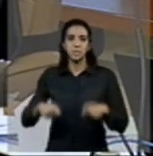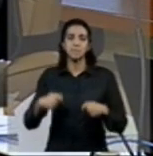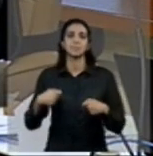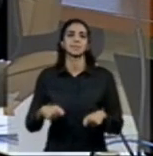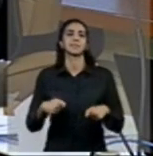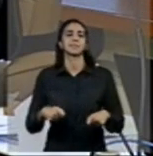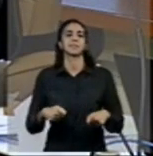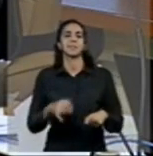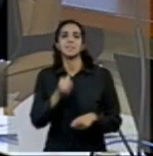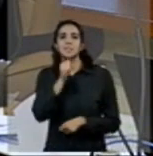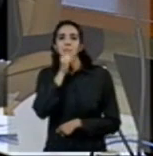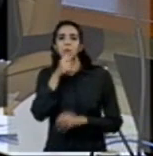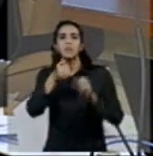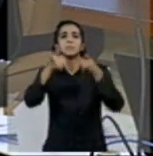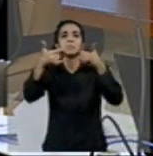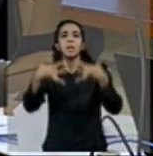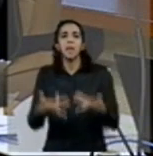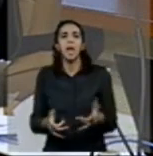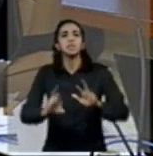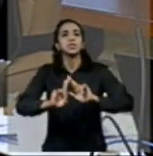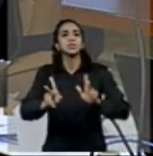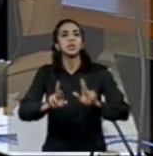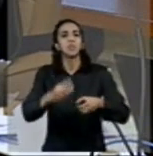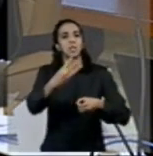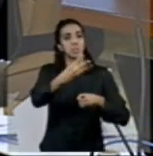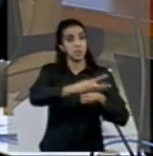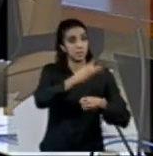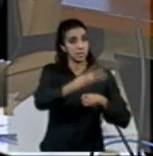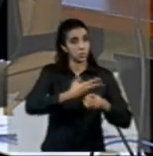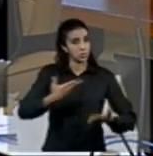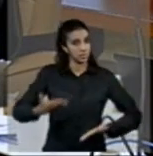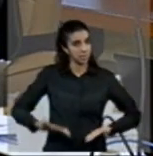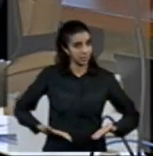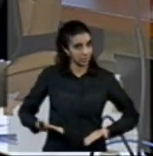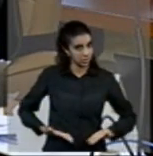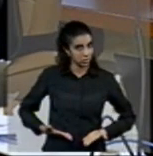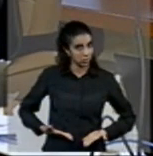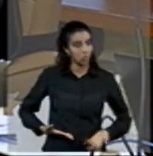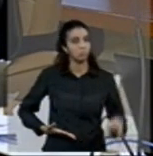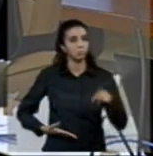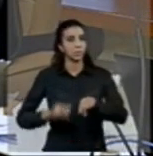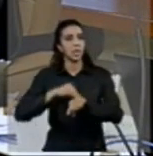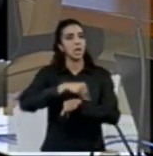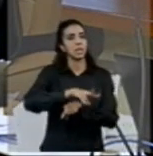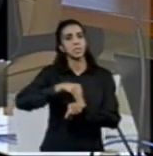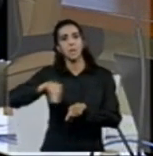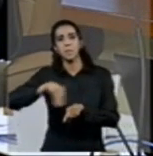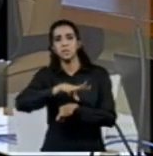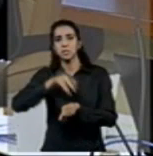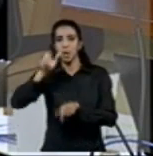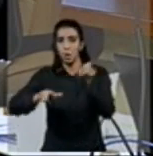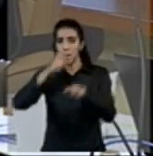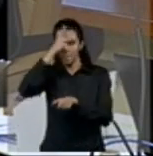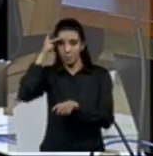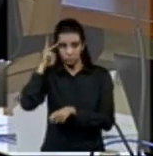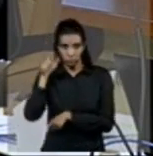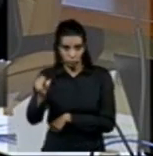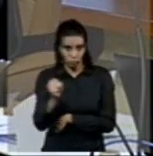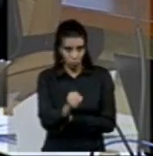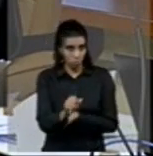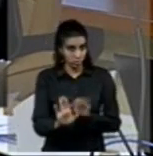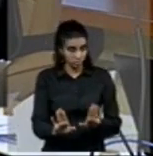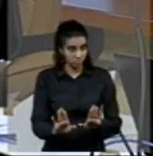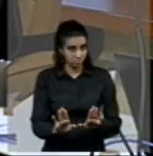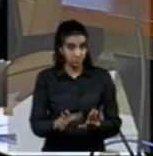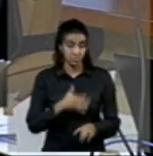estabelecer a diferença entre terceirização de serviços e intermediação de mão de obra, a fim de apontar, a